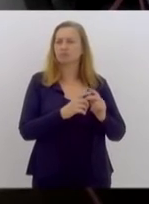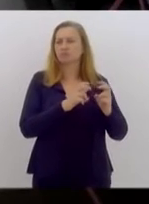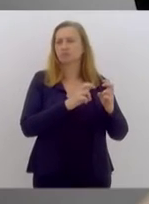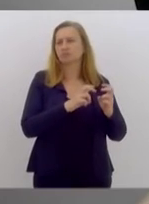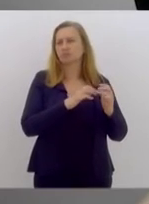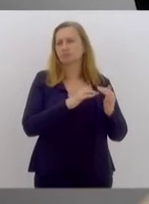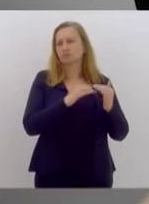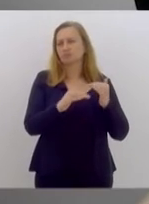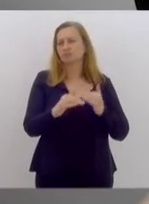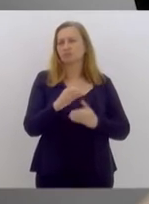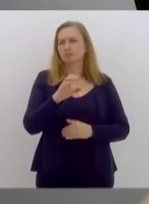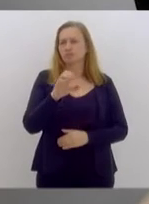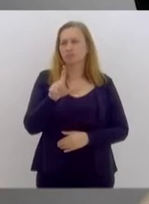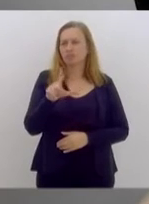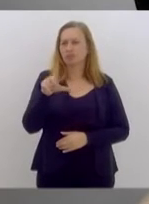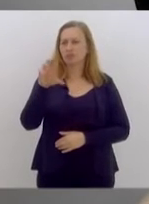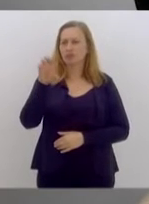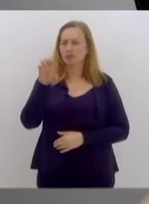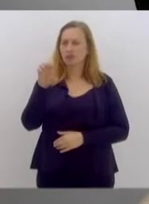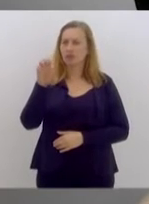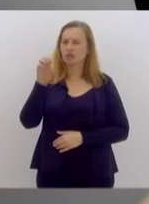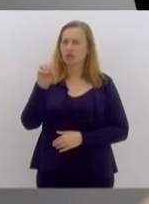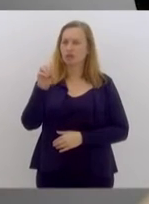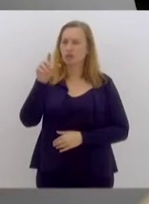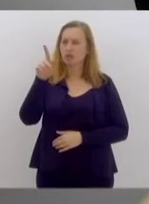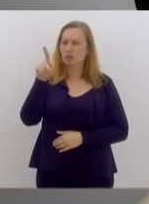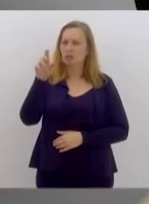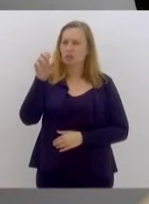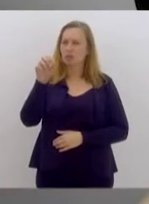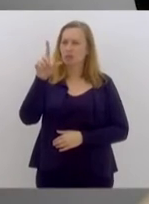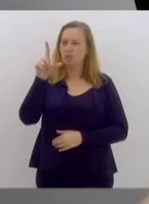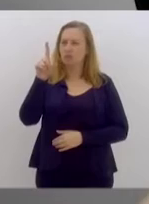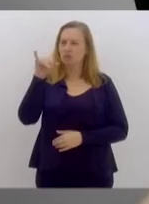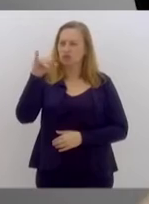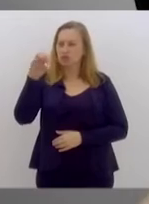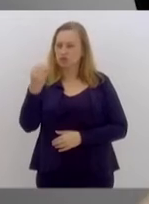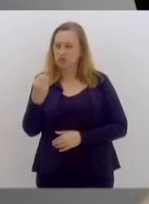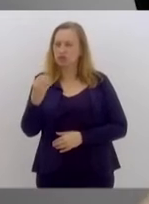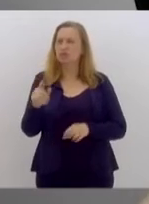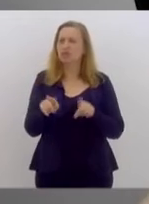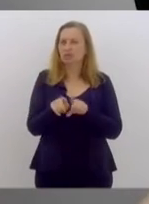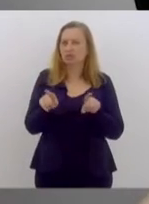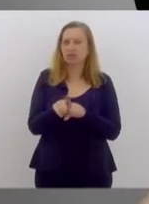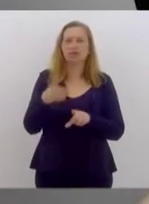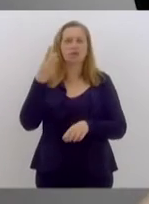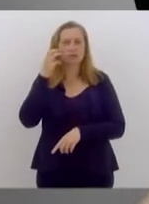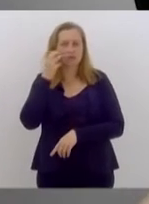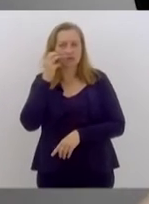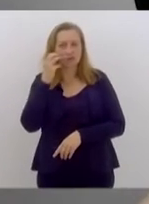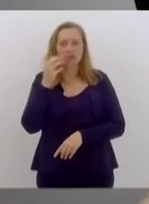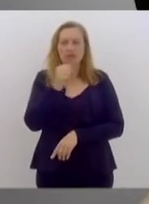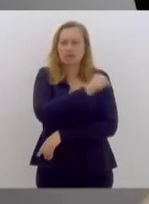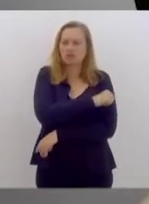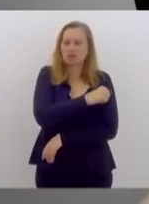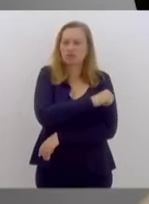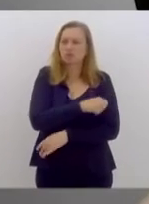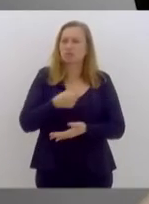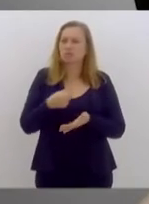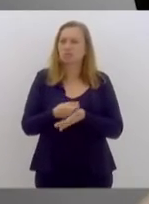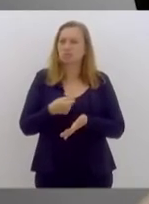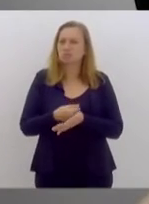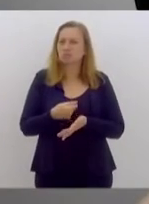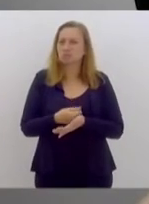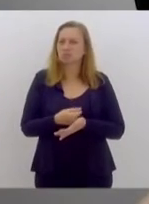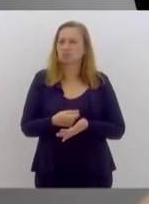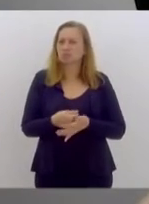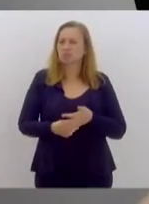ora nosso relator Deputado waldeck também a deputado enfermeira Rejane Insistiu muito